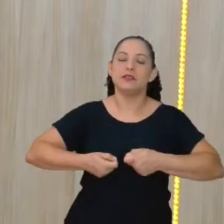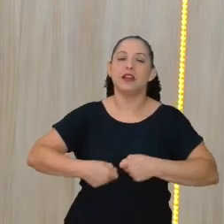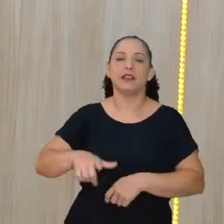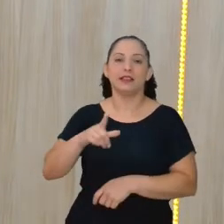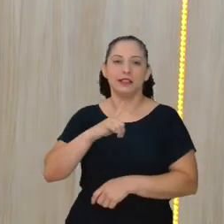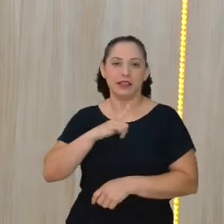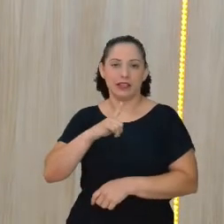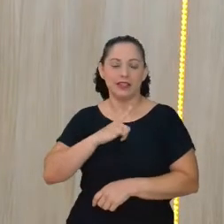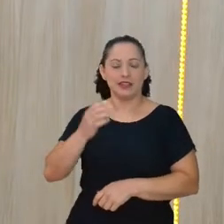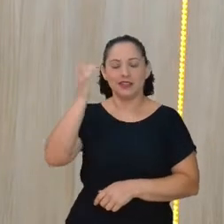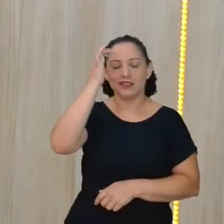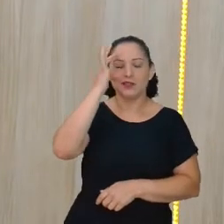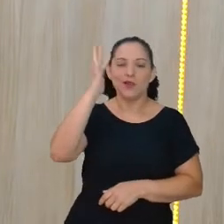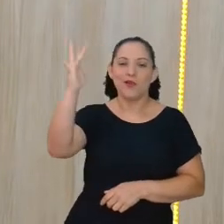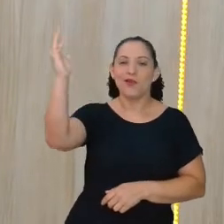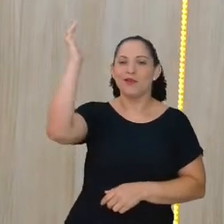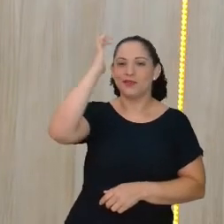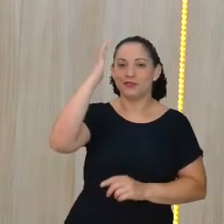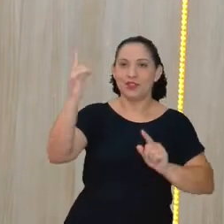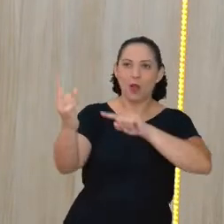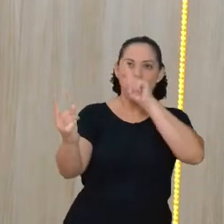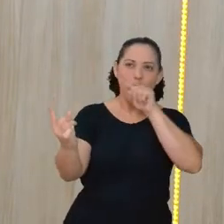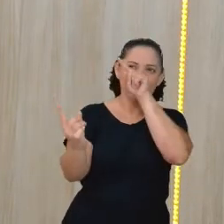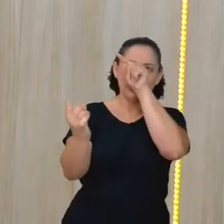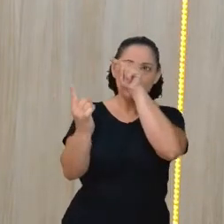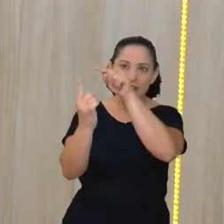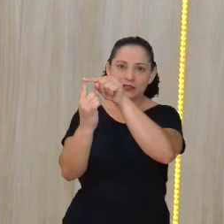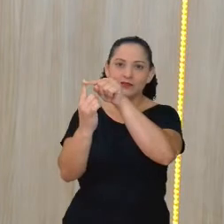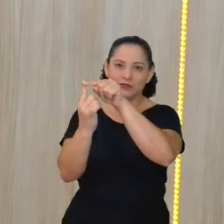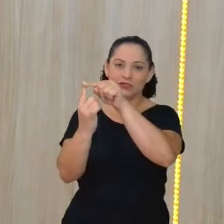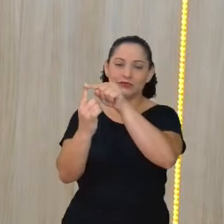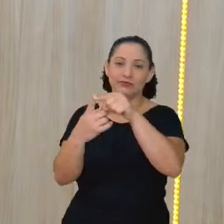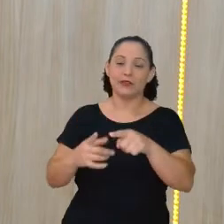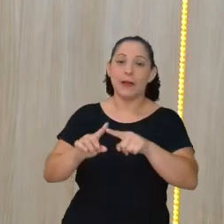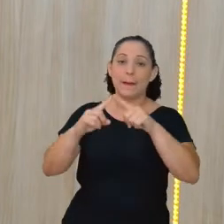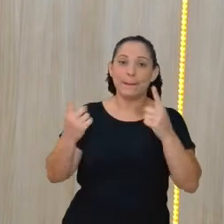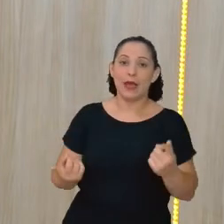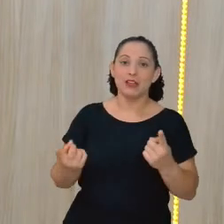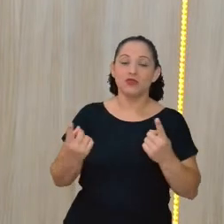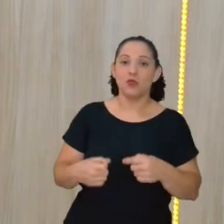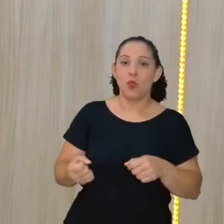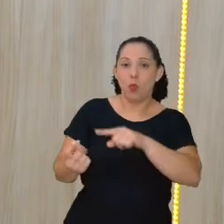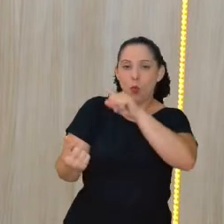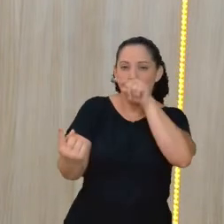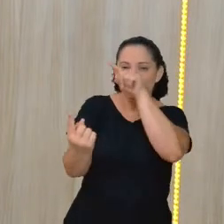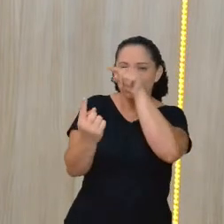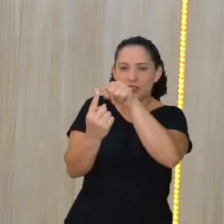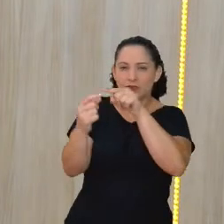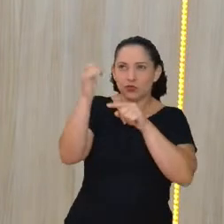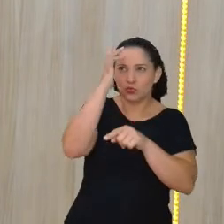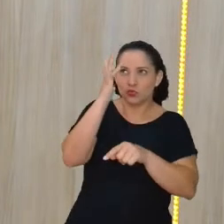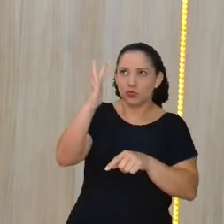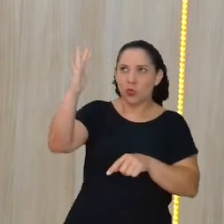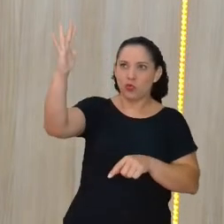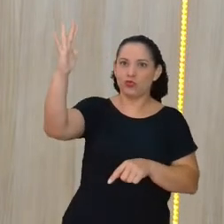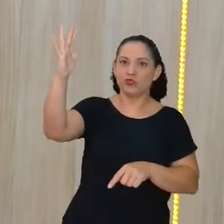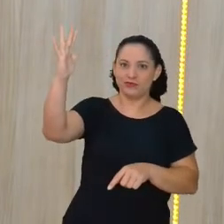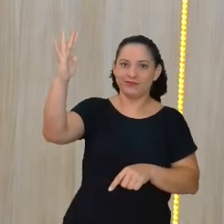ter objetivos. E esses objetivos, eles só aparecem quando temos sonhos. E quando ele diz